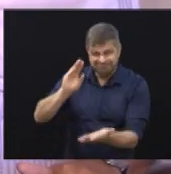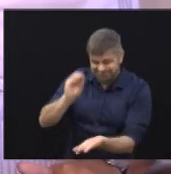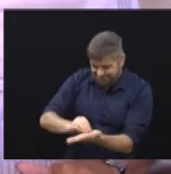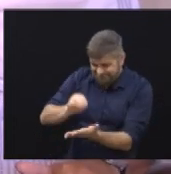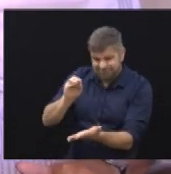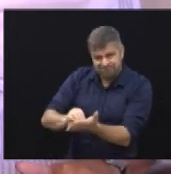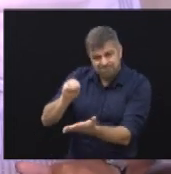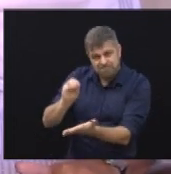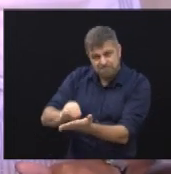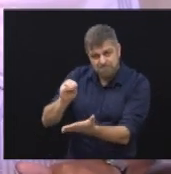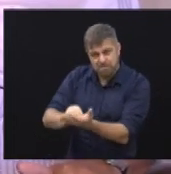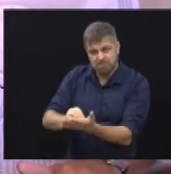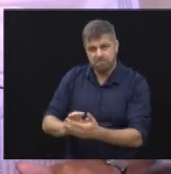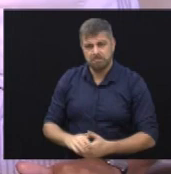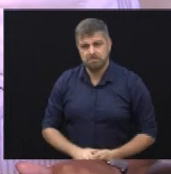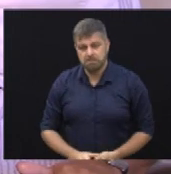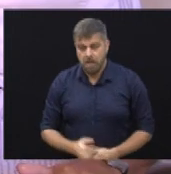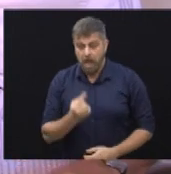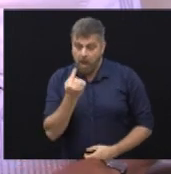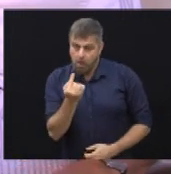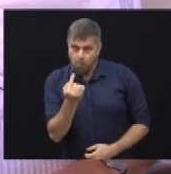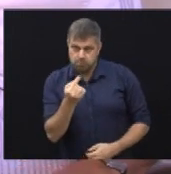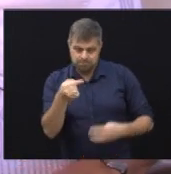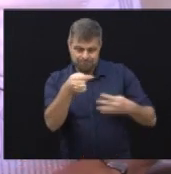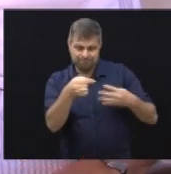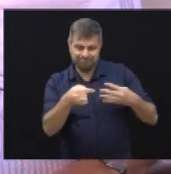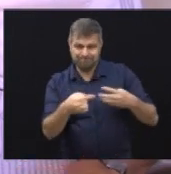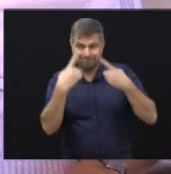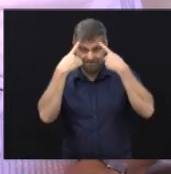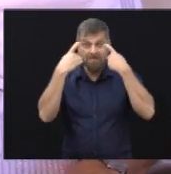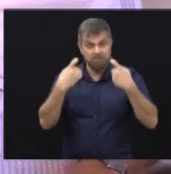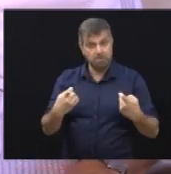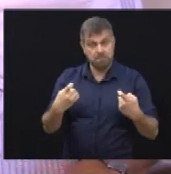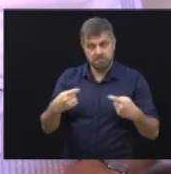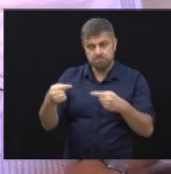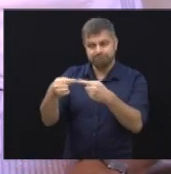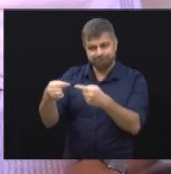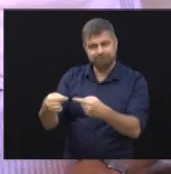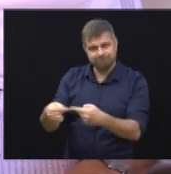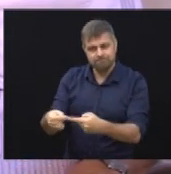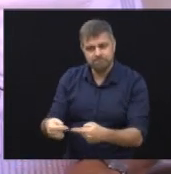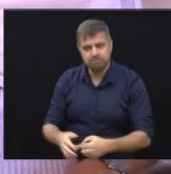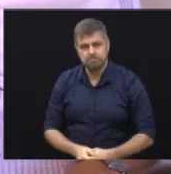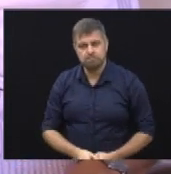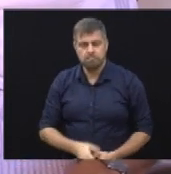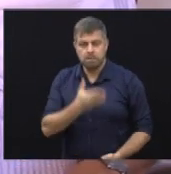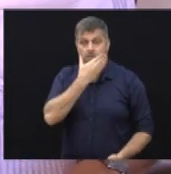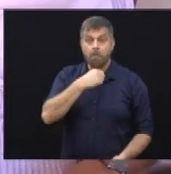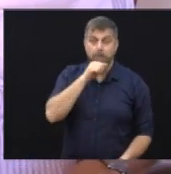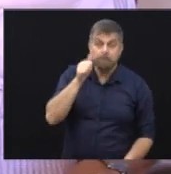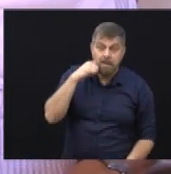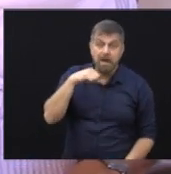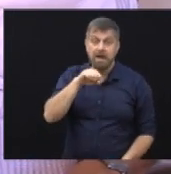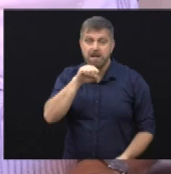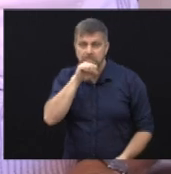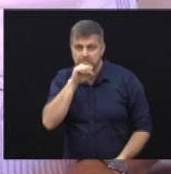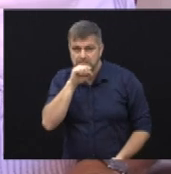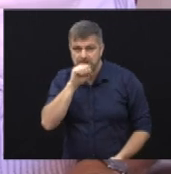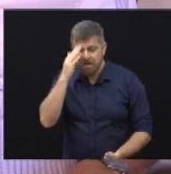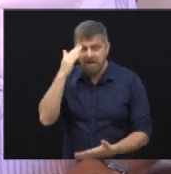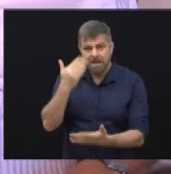na educação infantil é uma das formas de violência doméstica. Agora, qual pai, qual